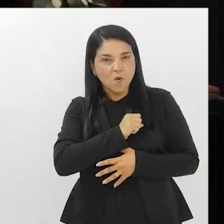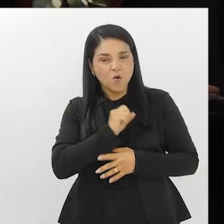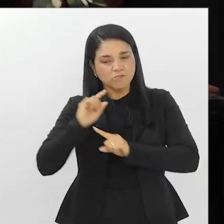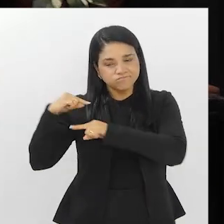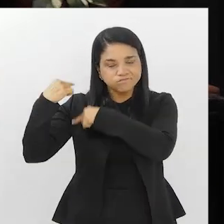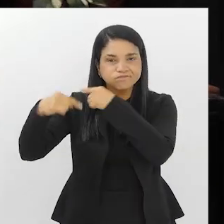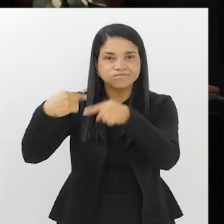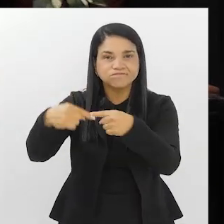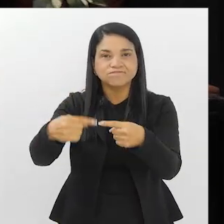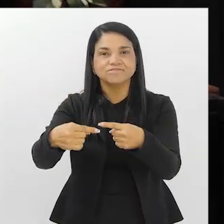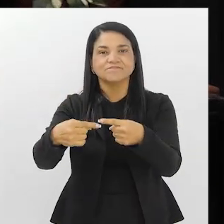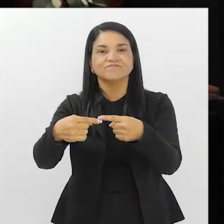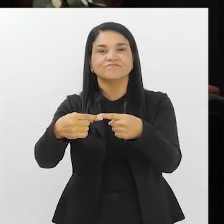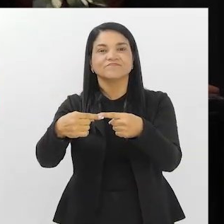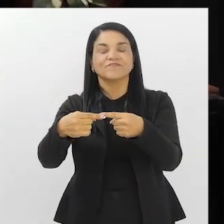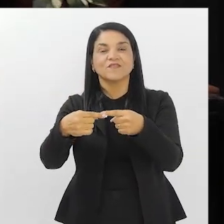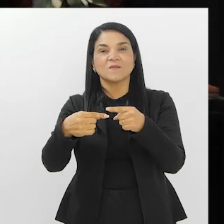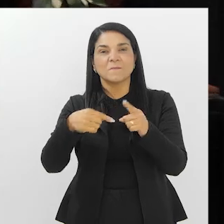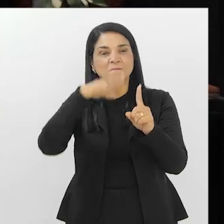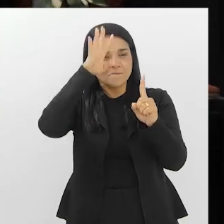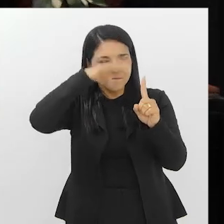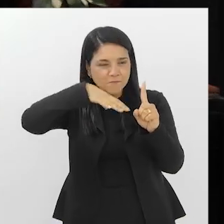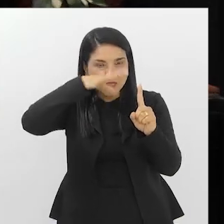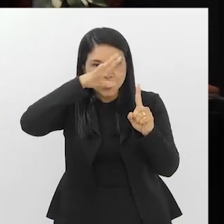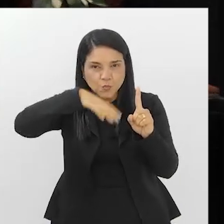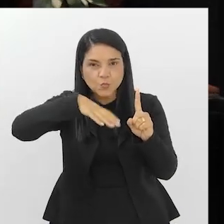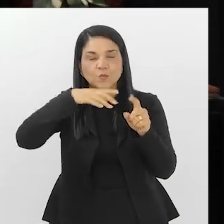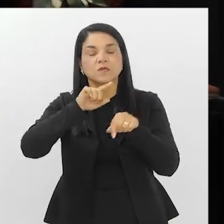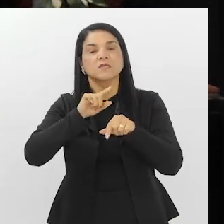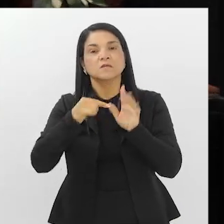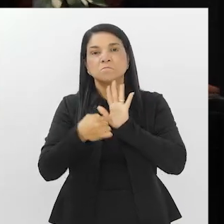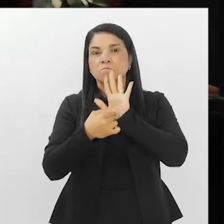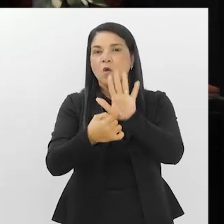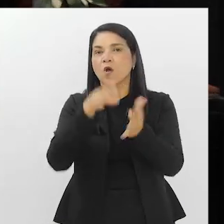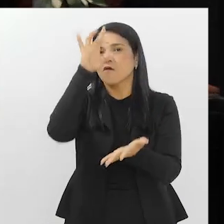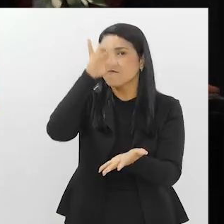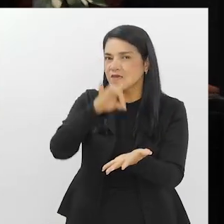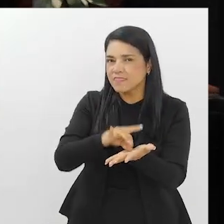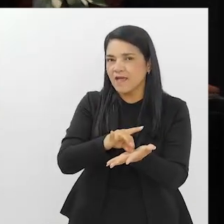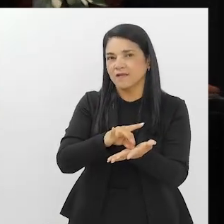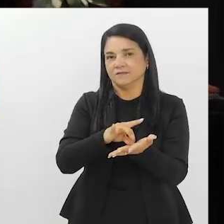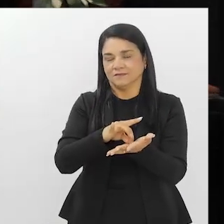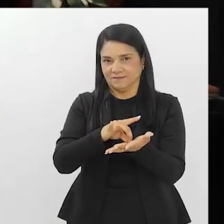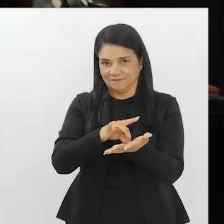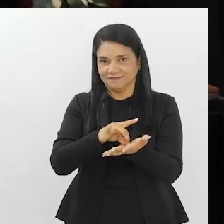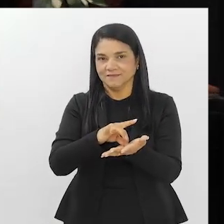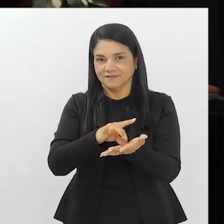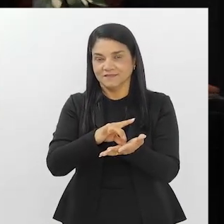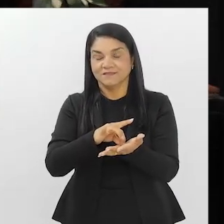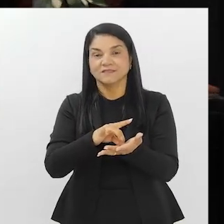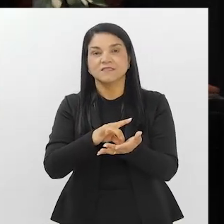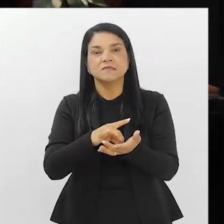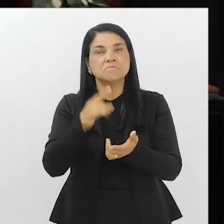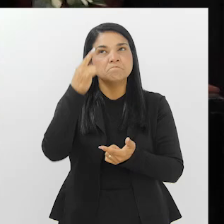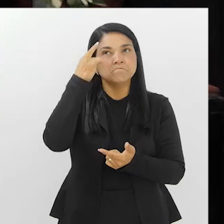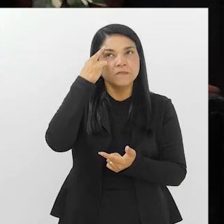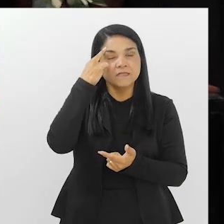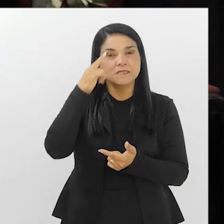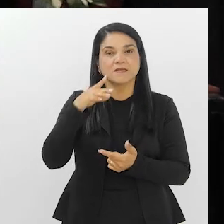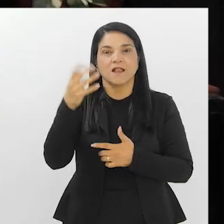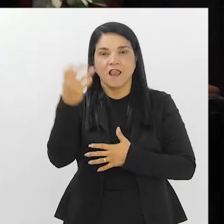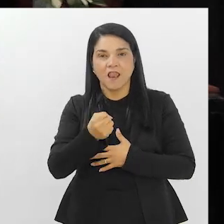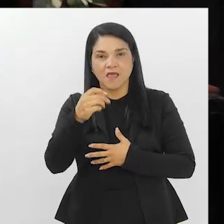gerações, desvendando mitos e revelando verdades sobre sua importância. E é impressionante pensar que enquanto o leite em